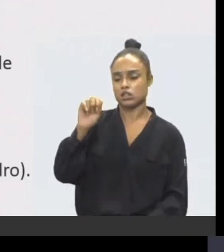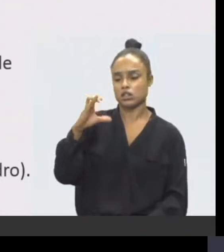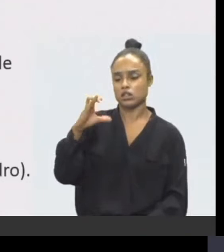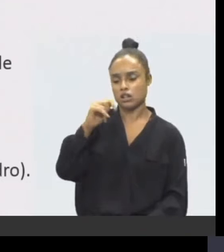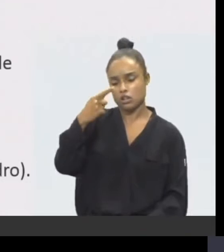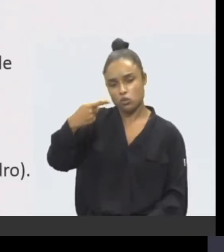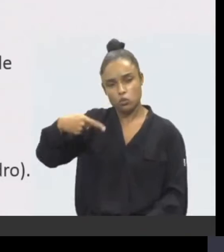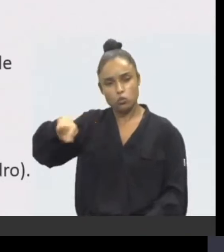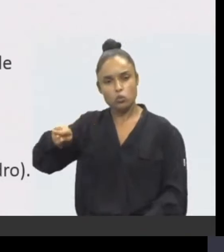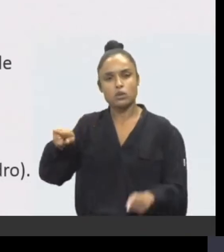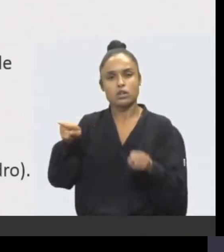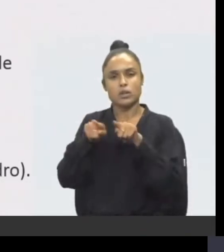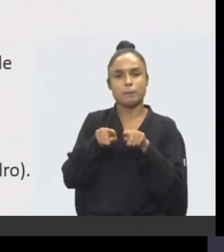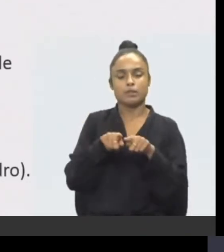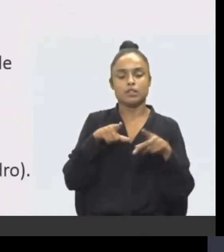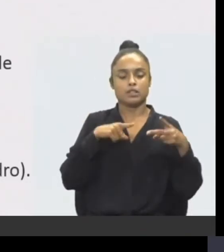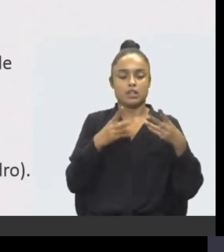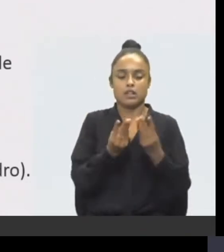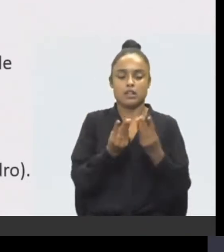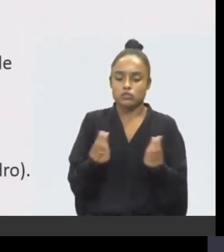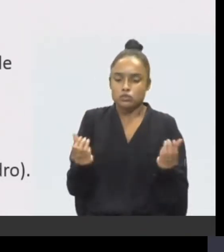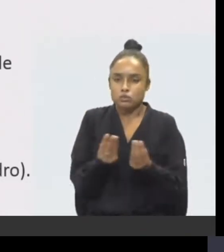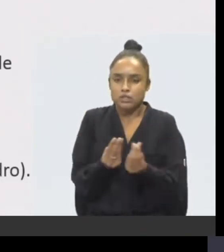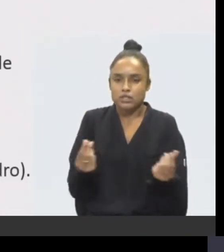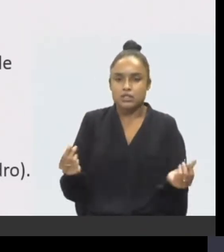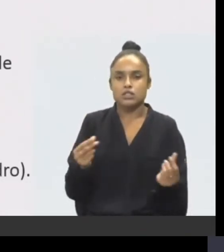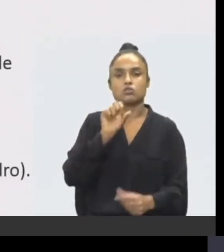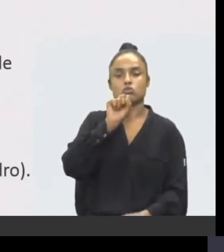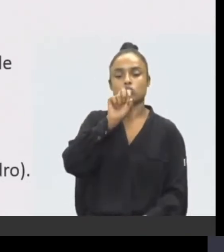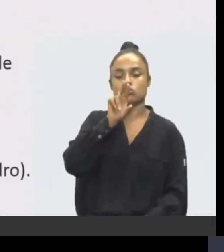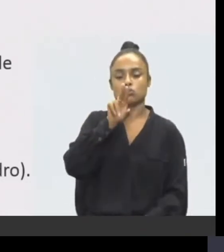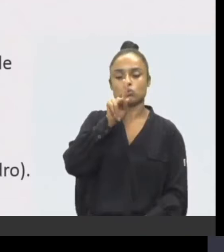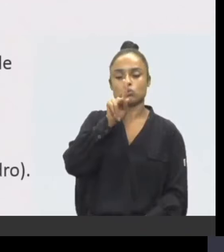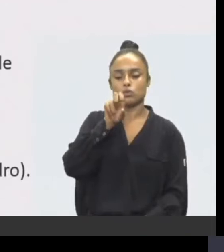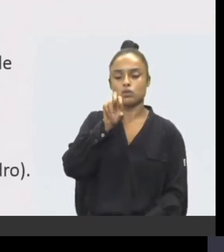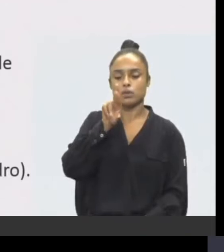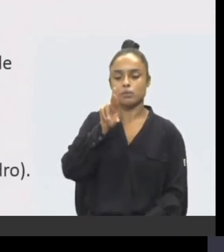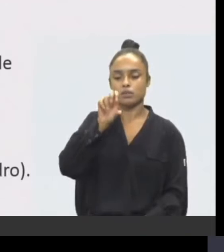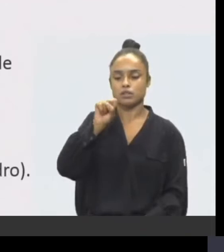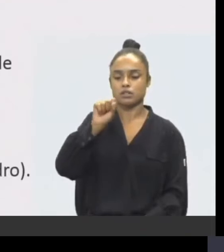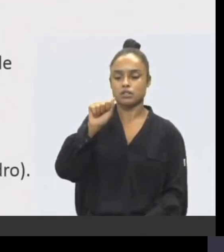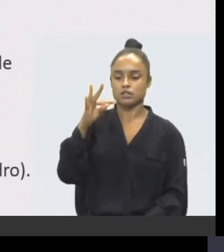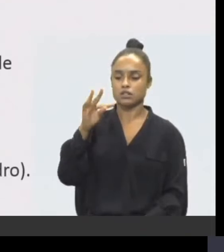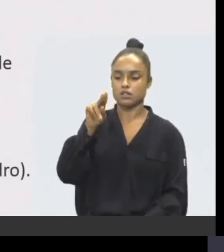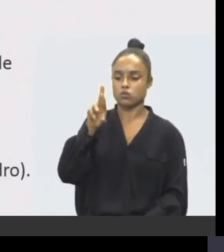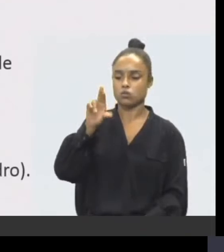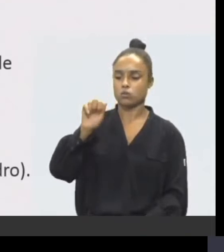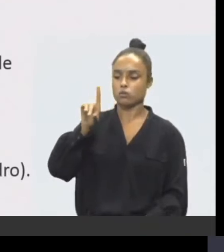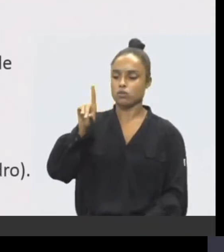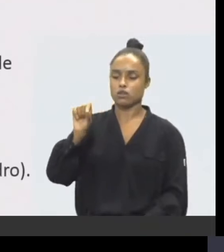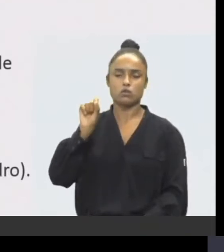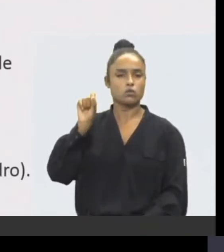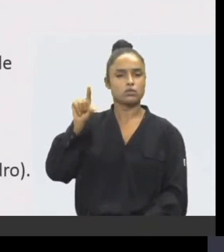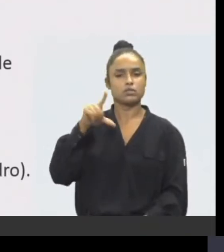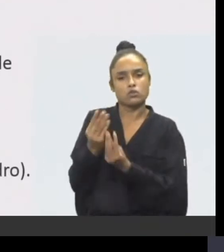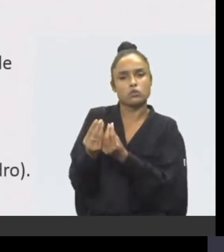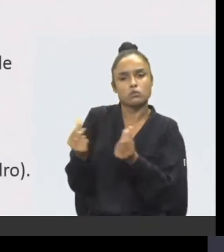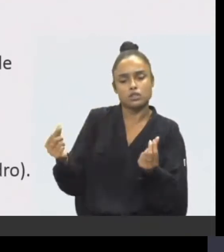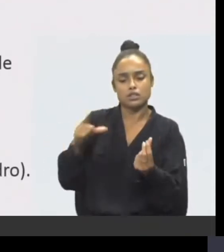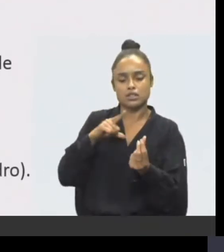as soluções que são supersaturadas. As soluções supersaturadas, elas apresentam então uma concentração maior do que o ponto